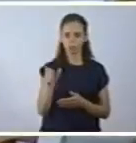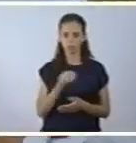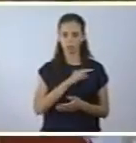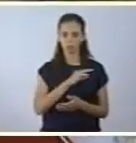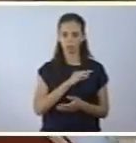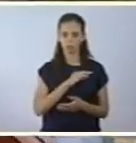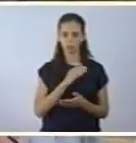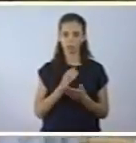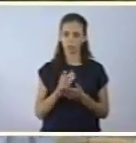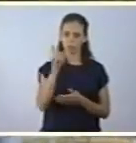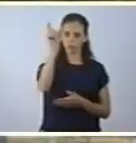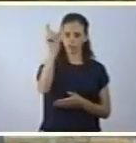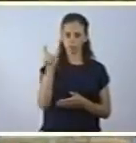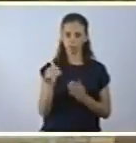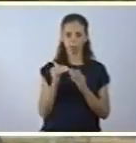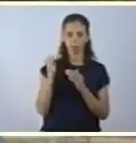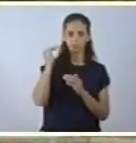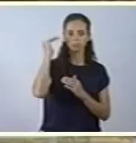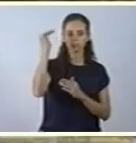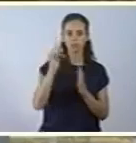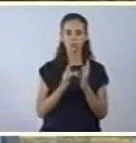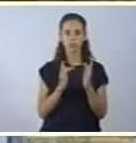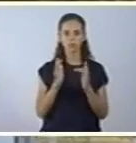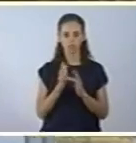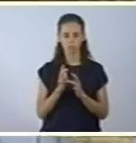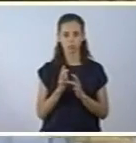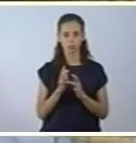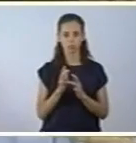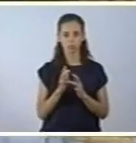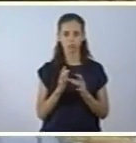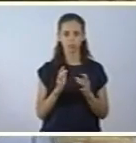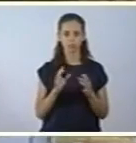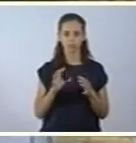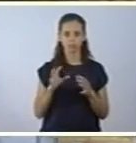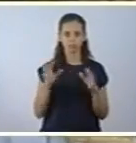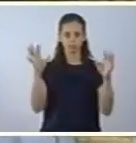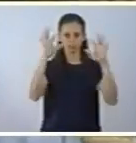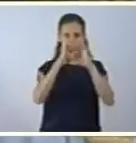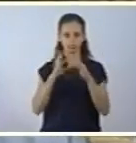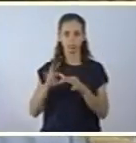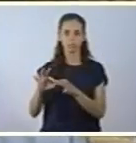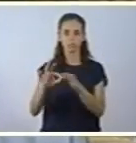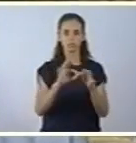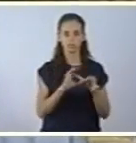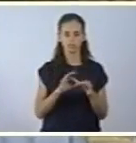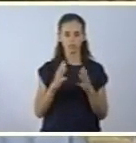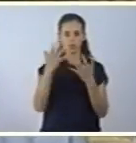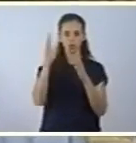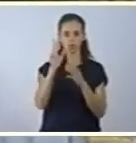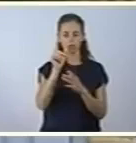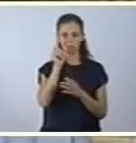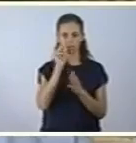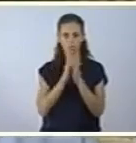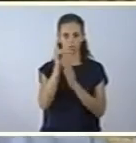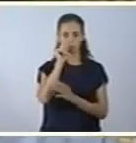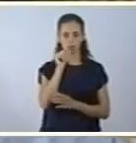só vós o Senhor. Só vós, o Altíssimo Jesus Cristo, com o Espírito Santo, na glória de